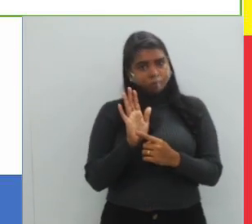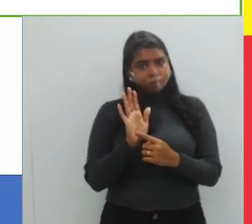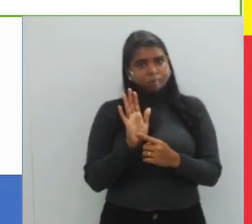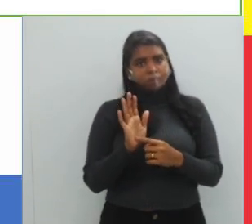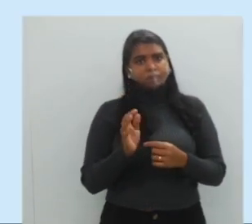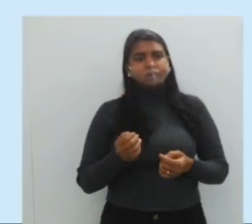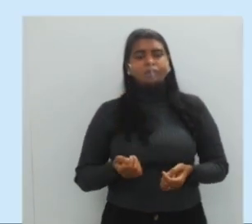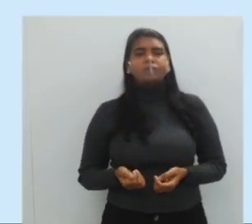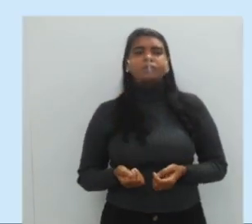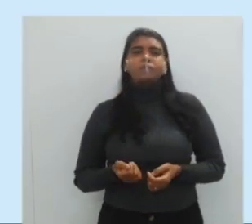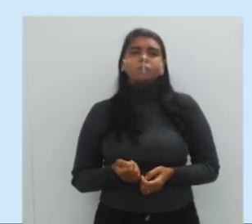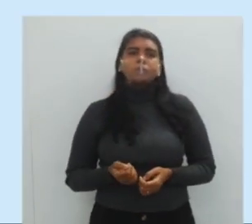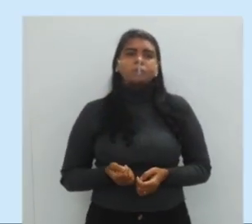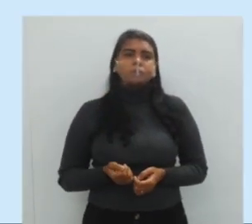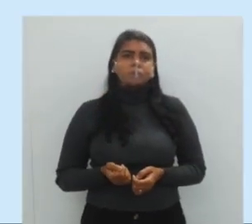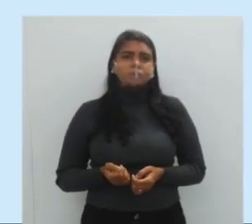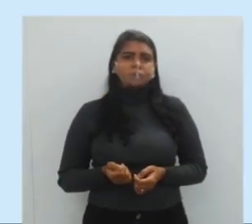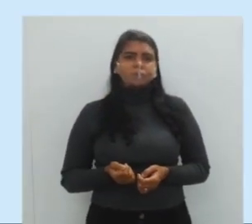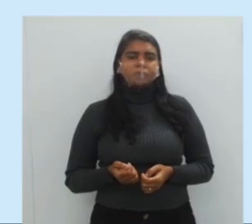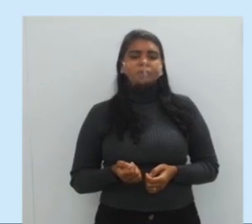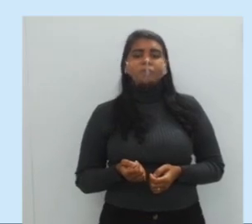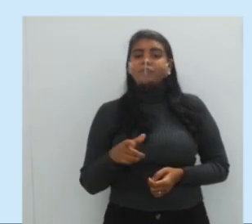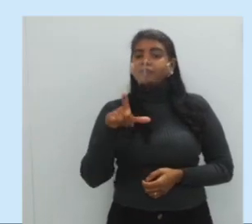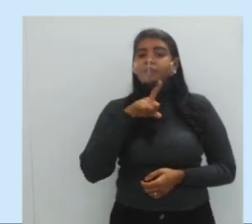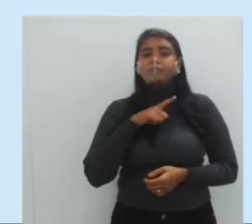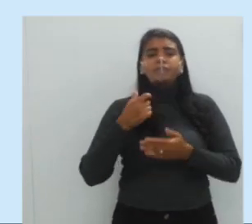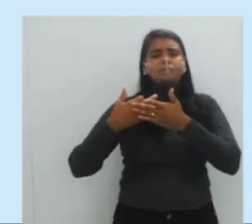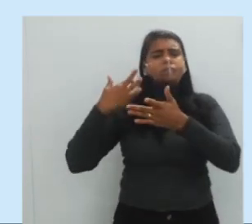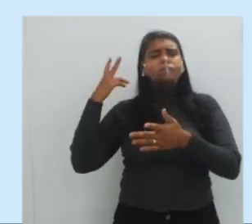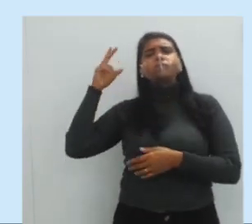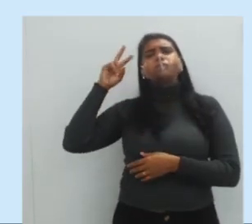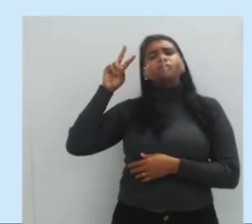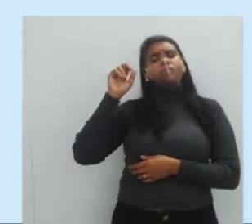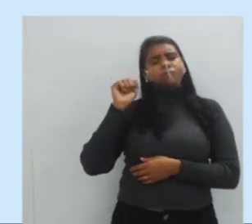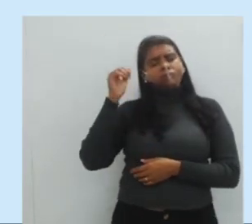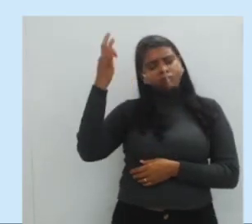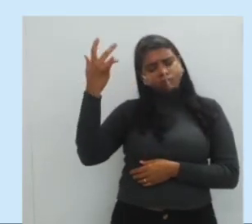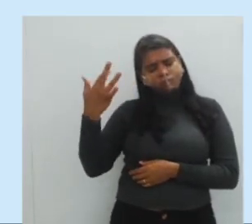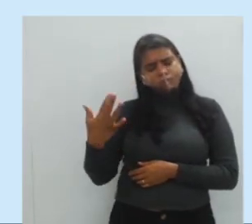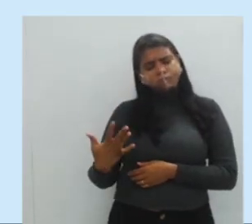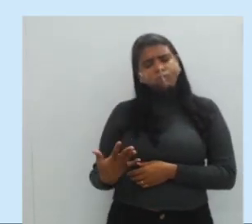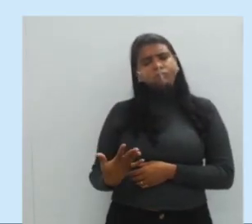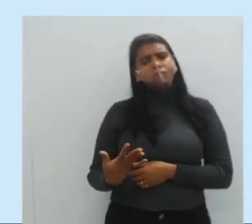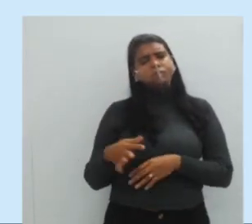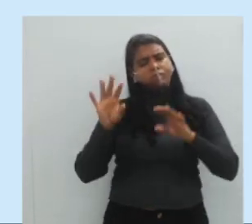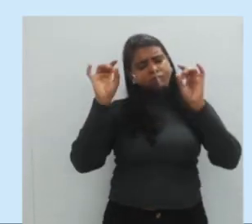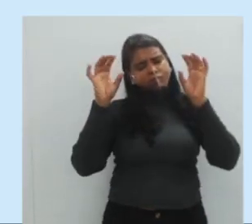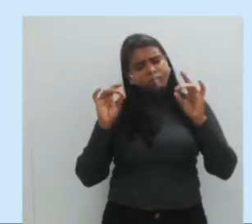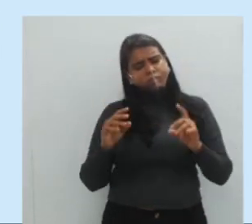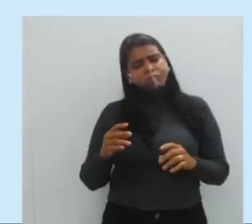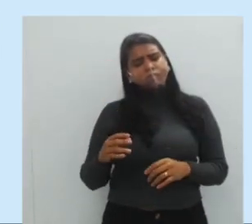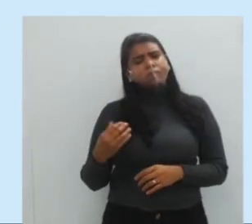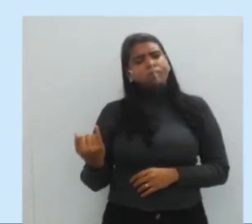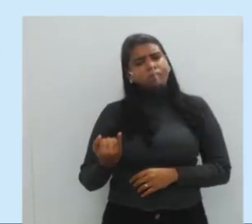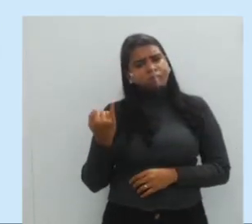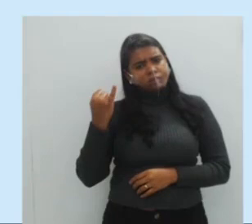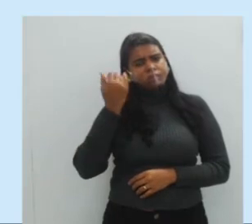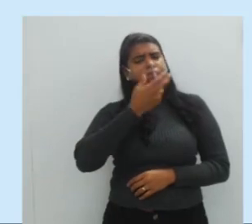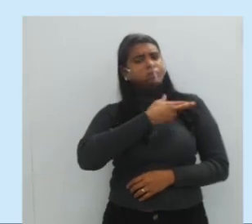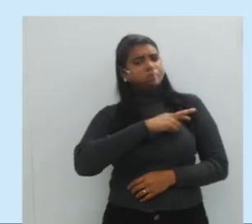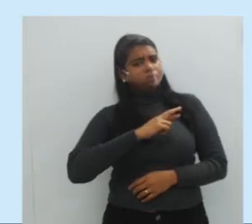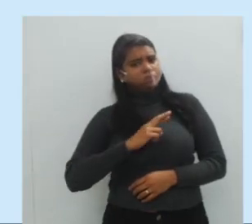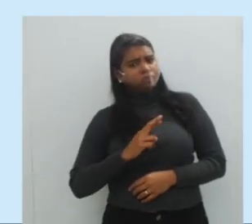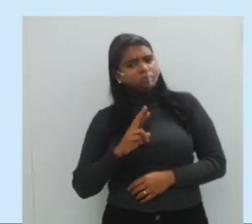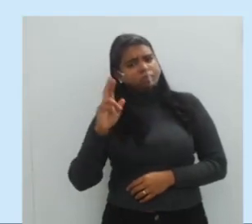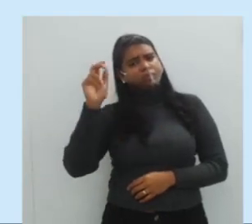esses traços, esses símbolos, certo? Eles têm uma história, eles têm uma narrativa. Então, é importante